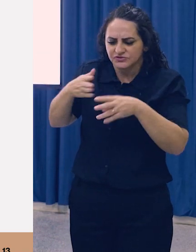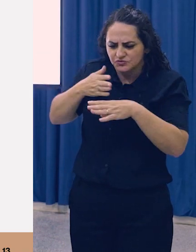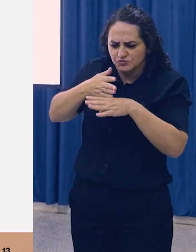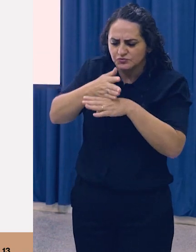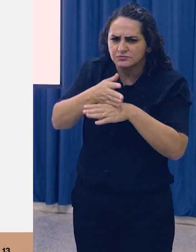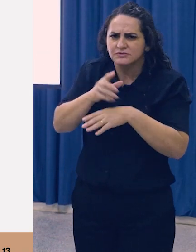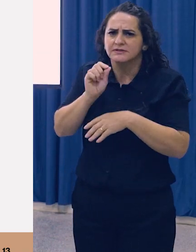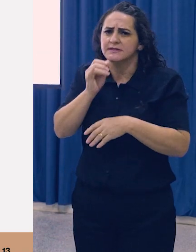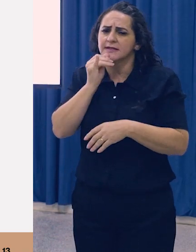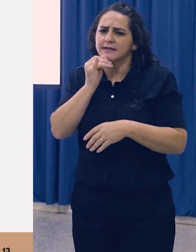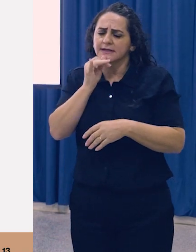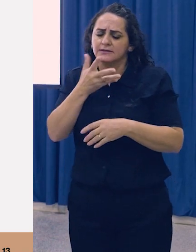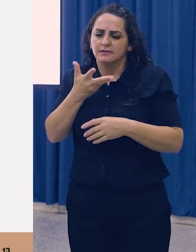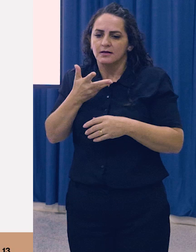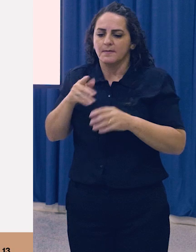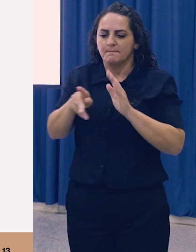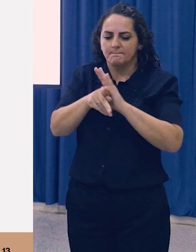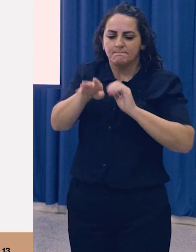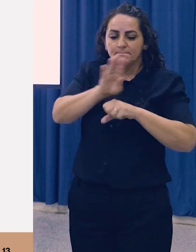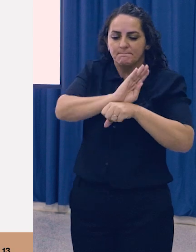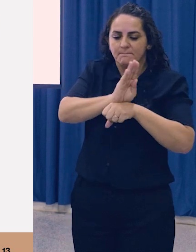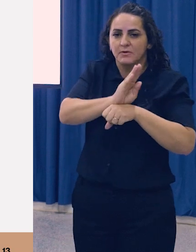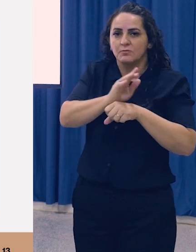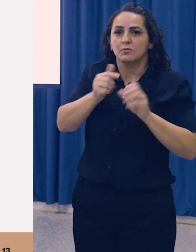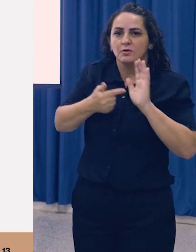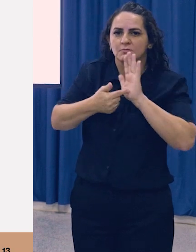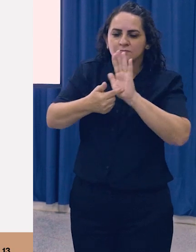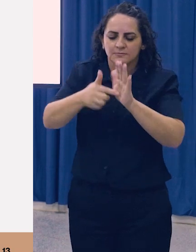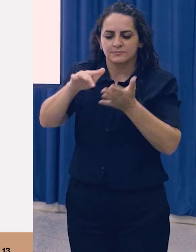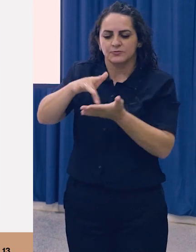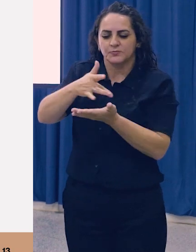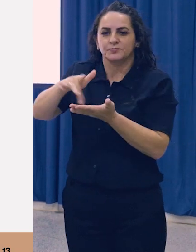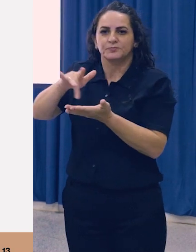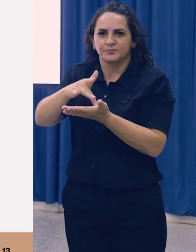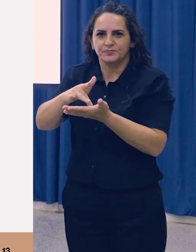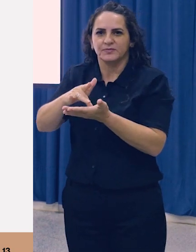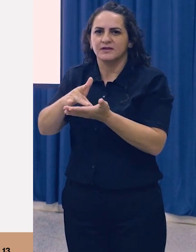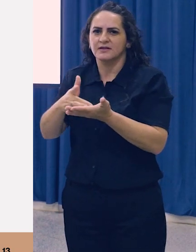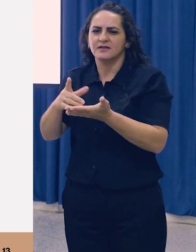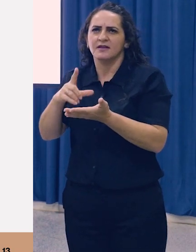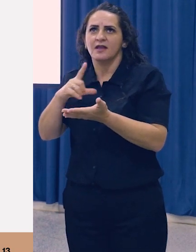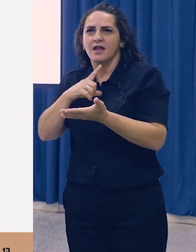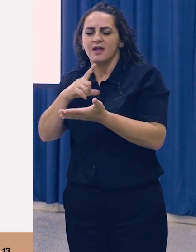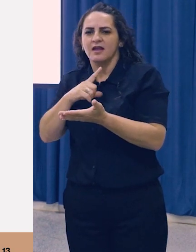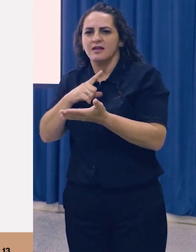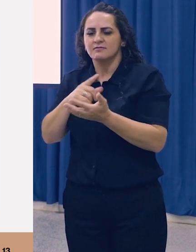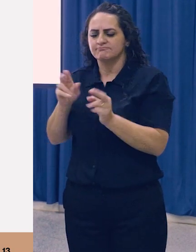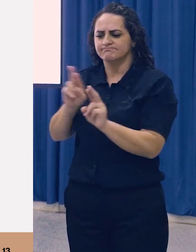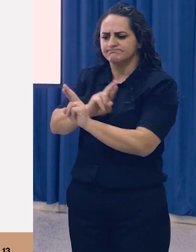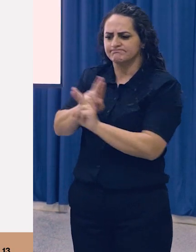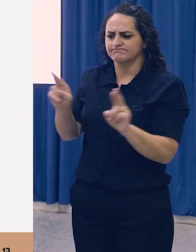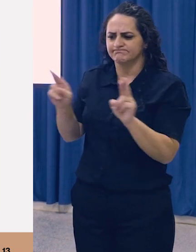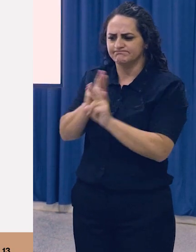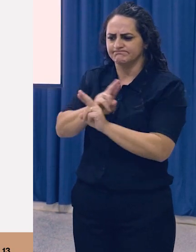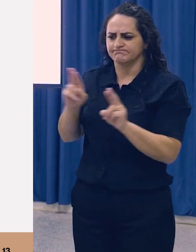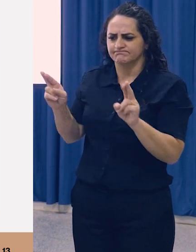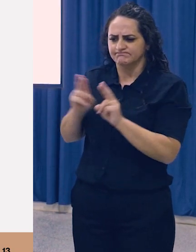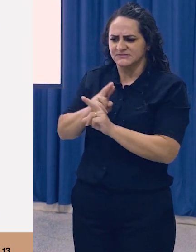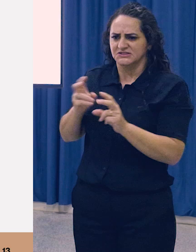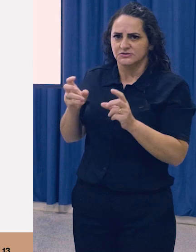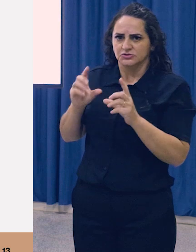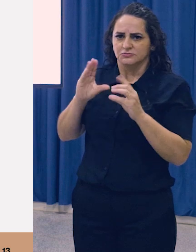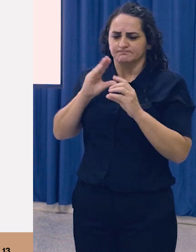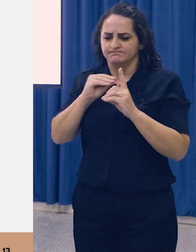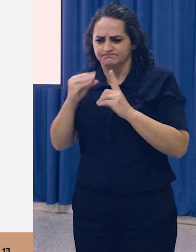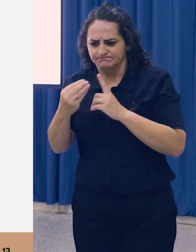ainda, filmes que retratam bailarinas, que tem essa questão do relacionamento abusivo, de buscar